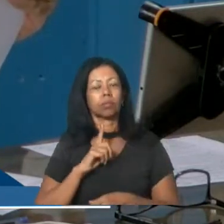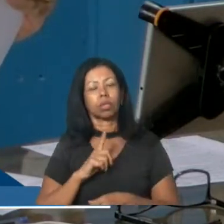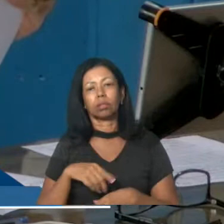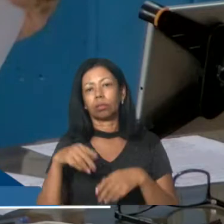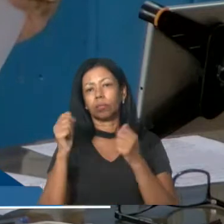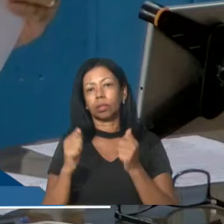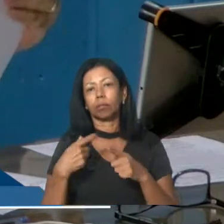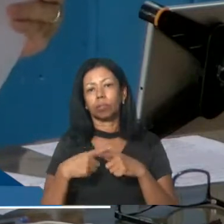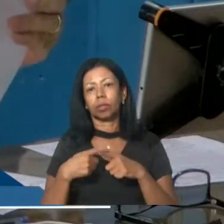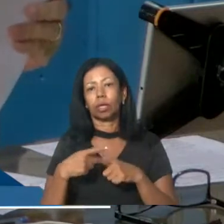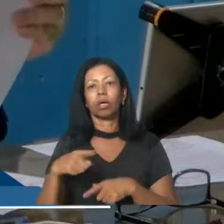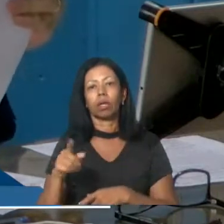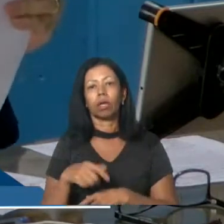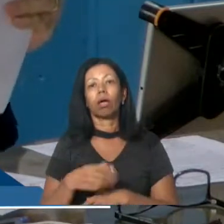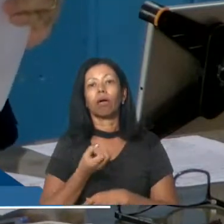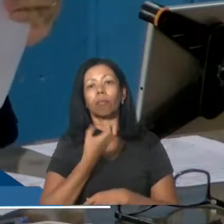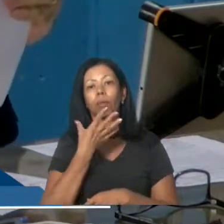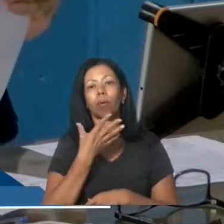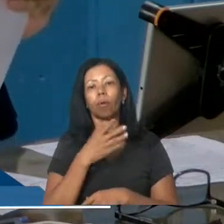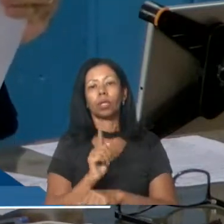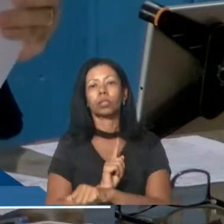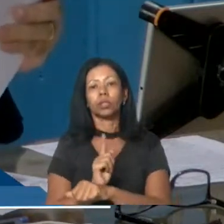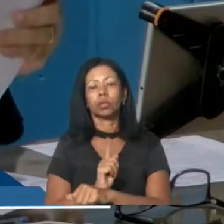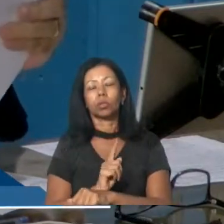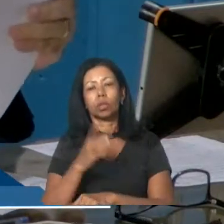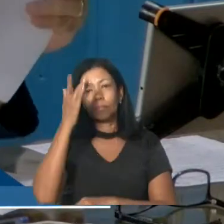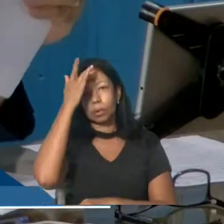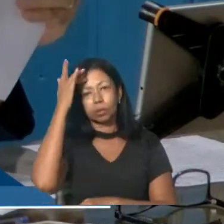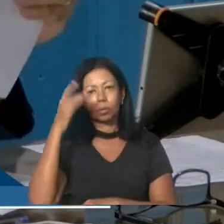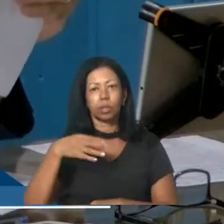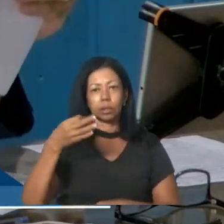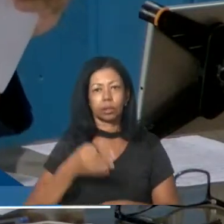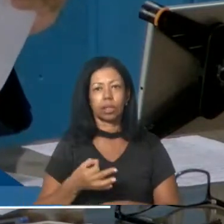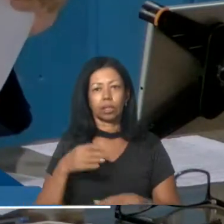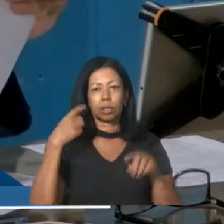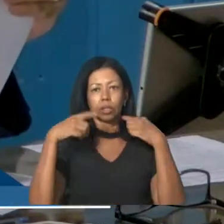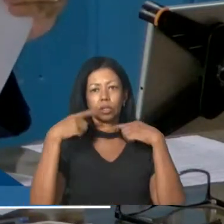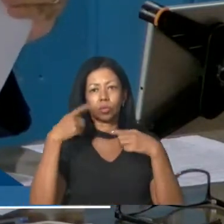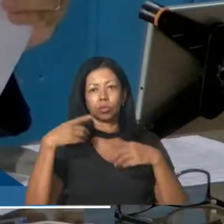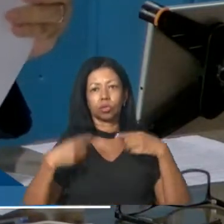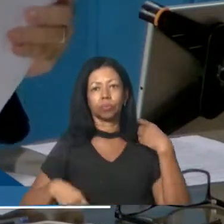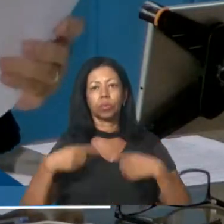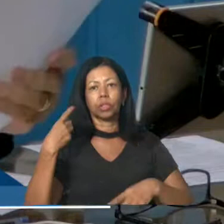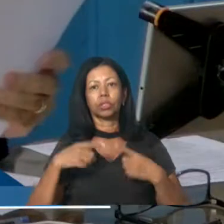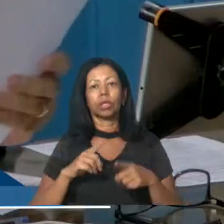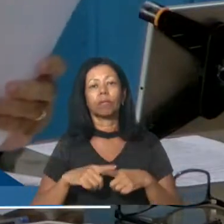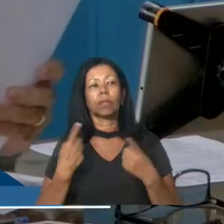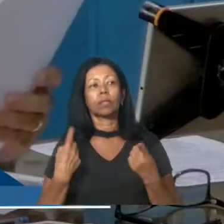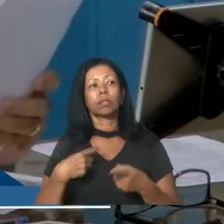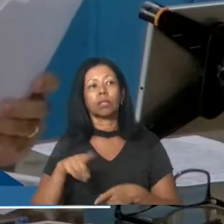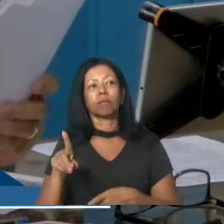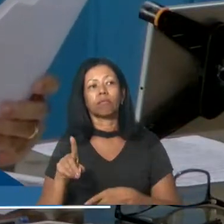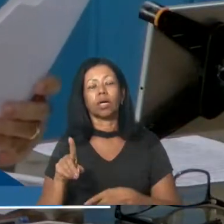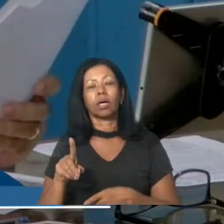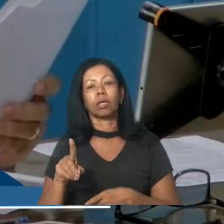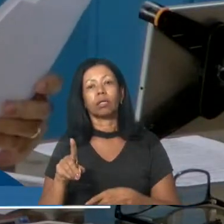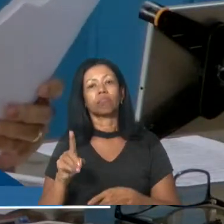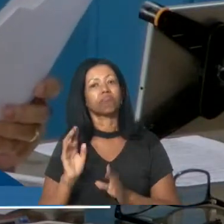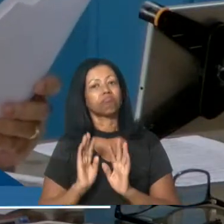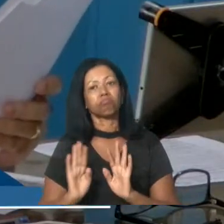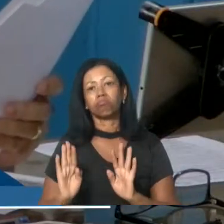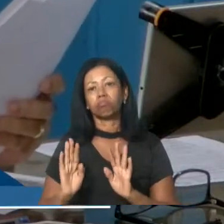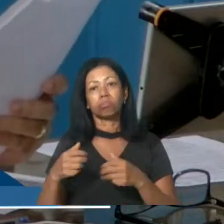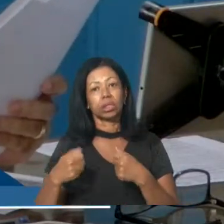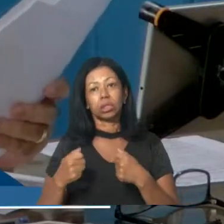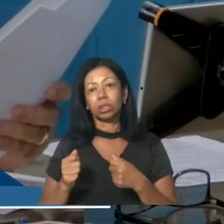ela é boa gestora, é uma pessoa correta, que discute política, só que ela vai até a página 5,